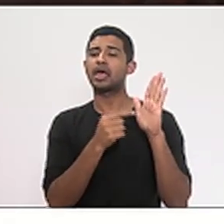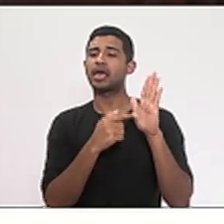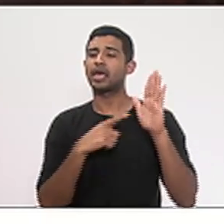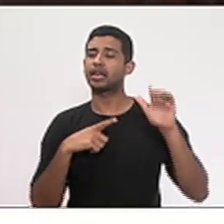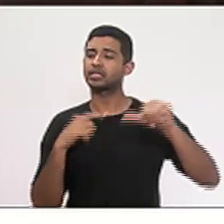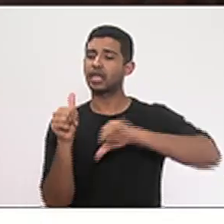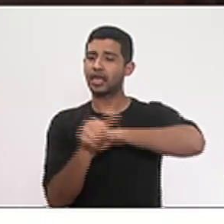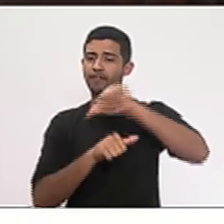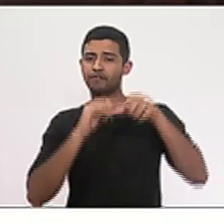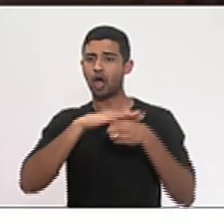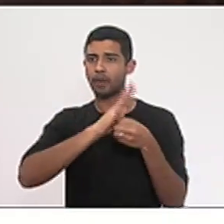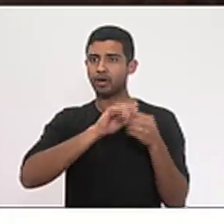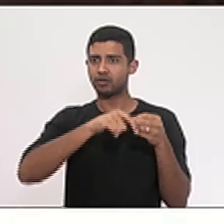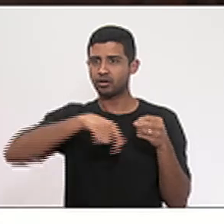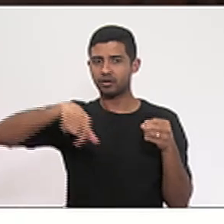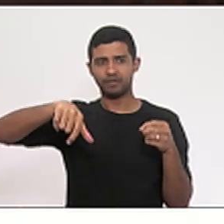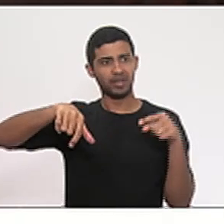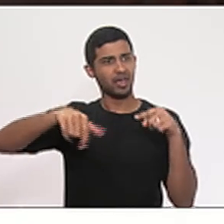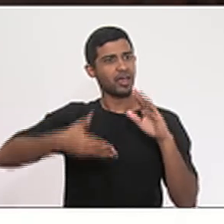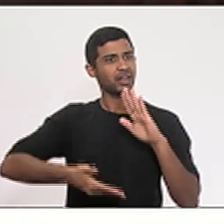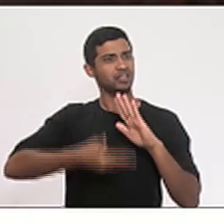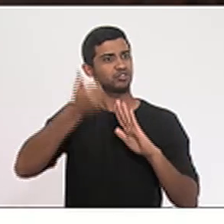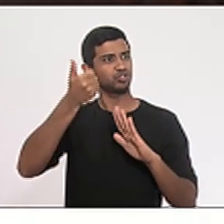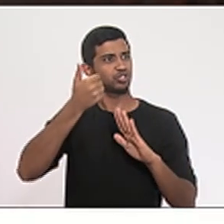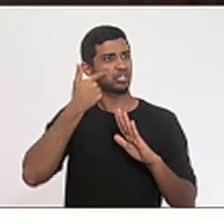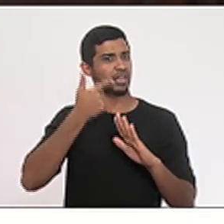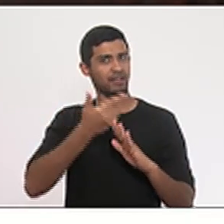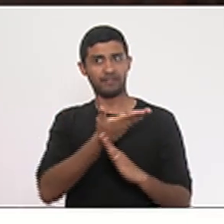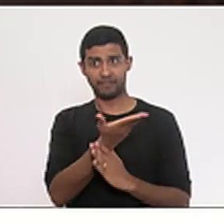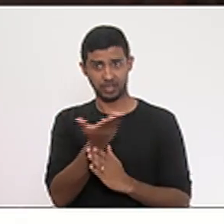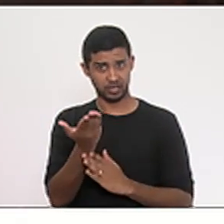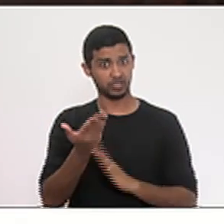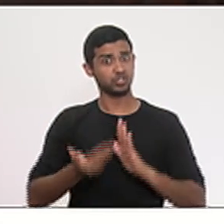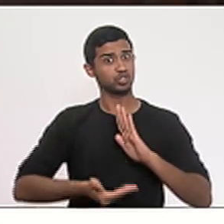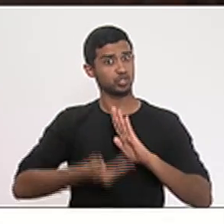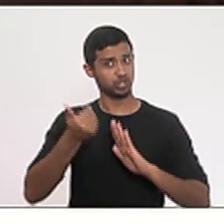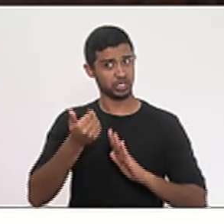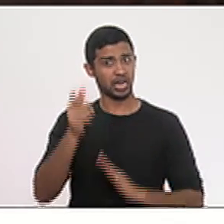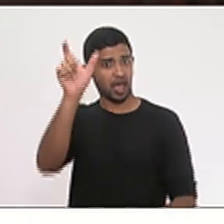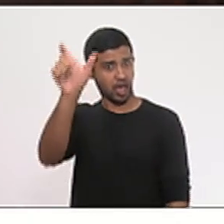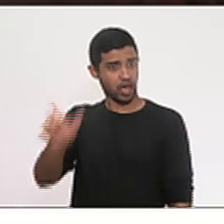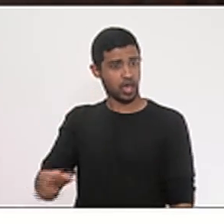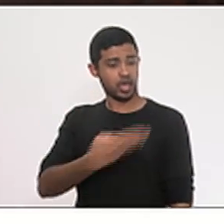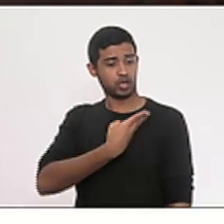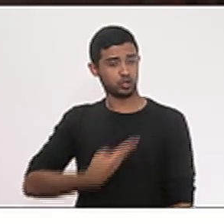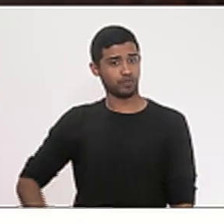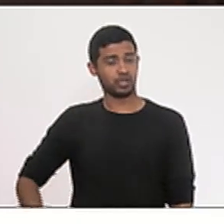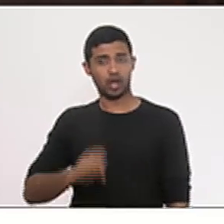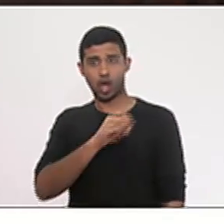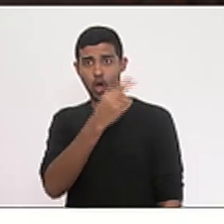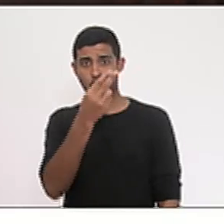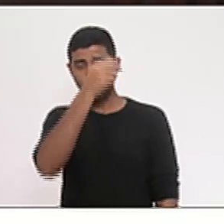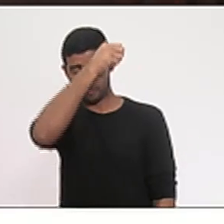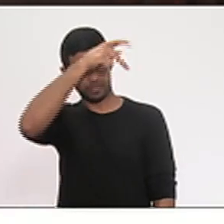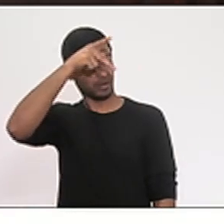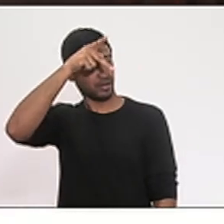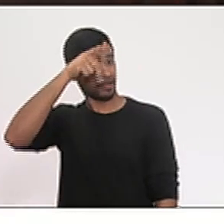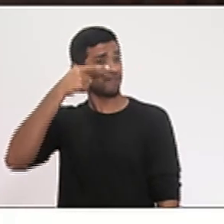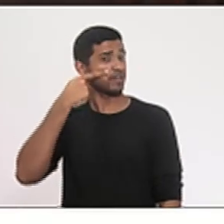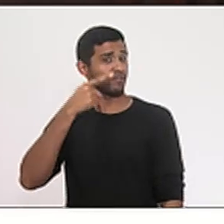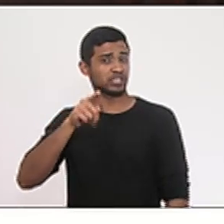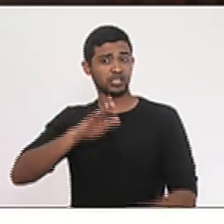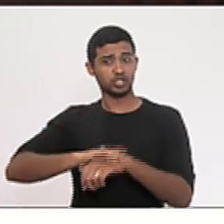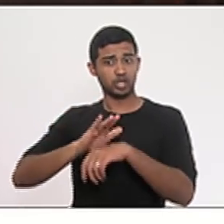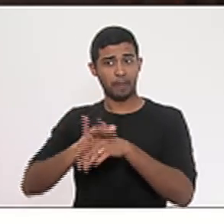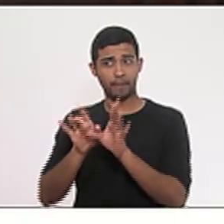regulatório do saneamento básico, que vai tirar, pasmem os senhores, de governadores e de prefeitos, a autonomia para